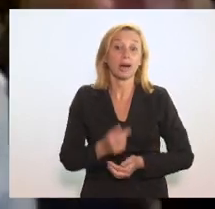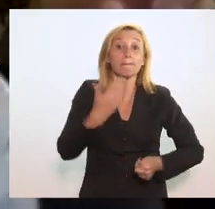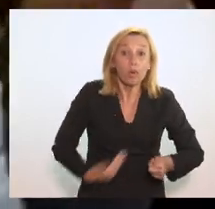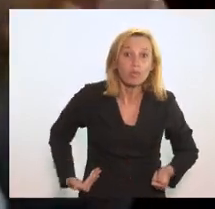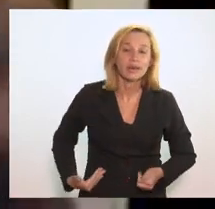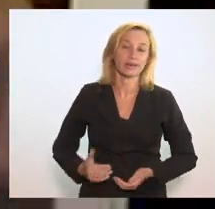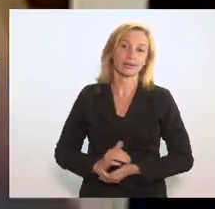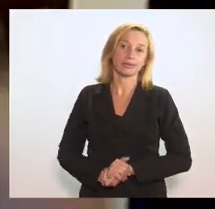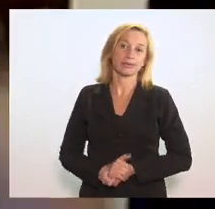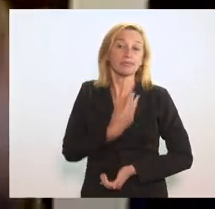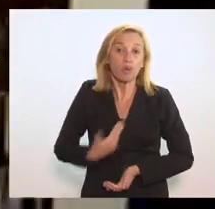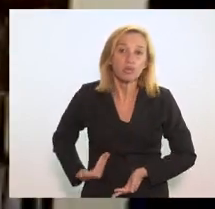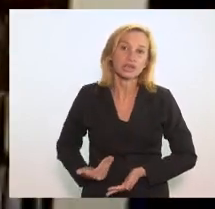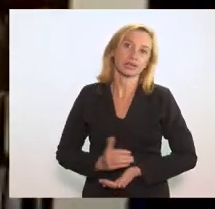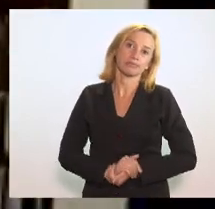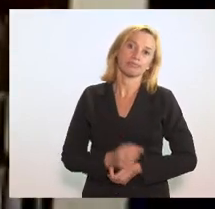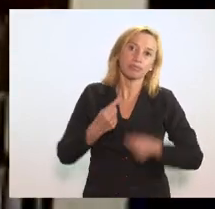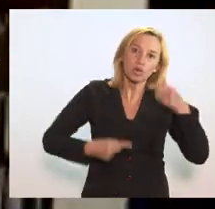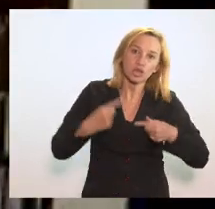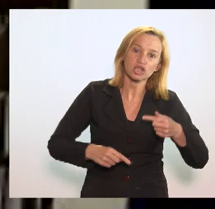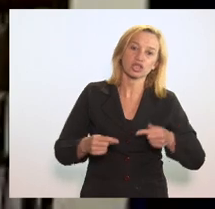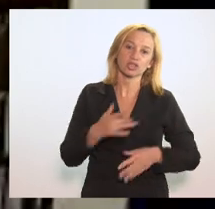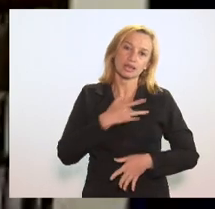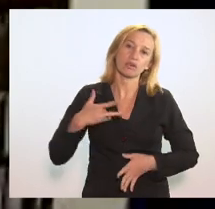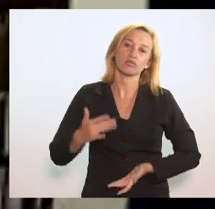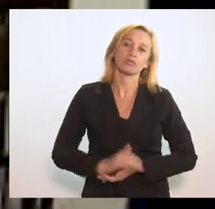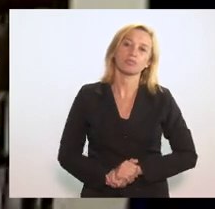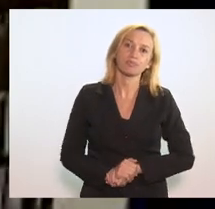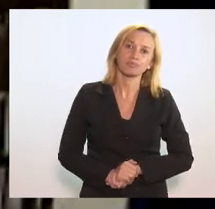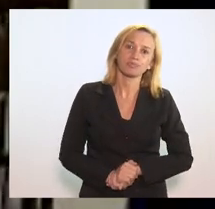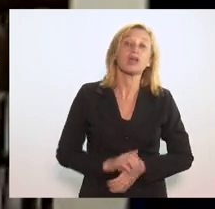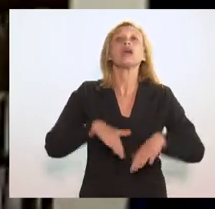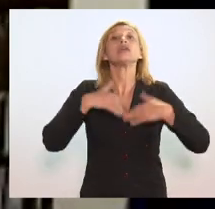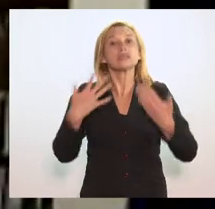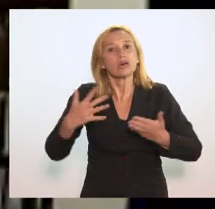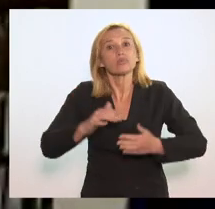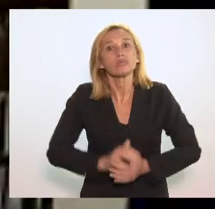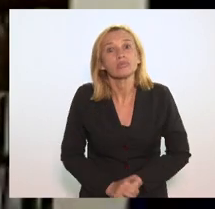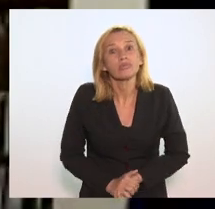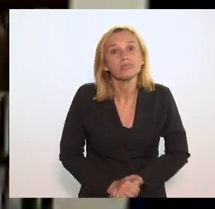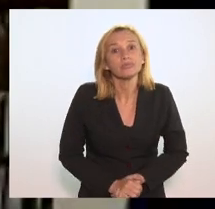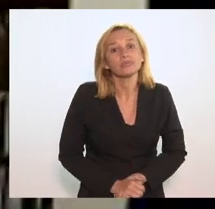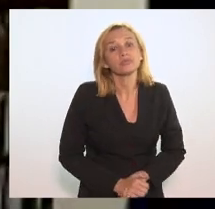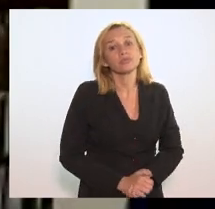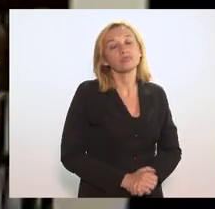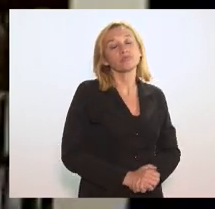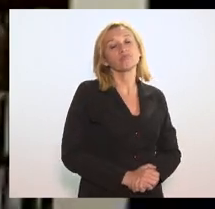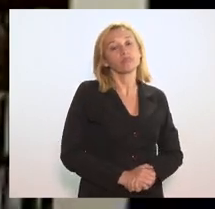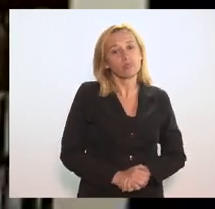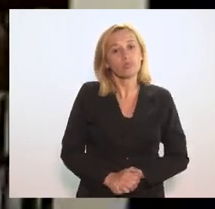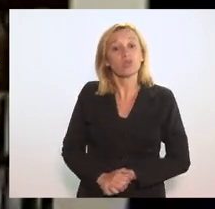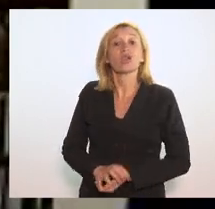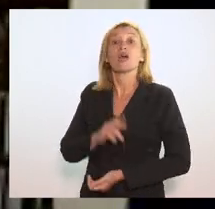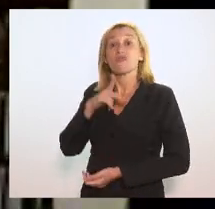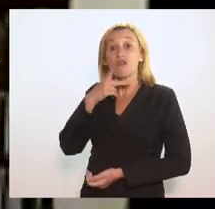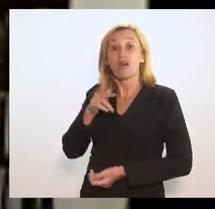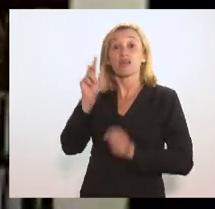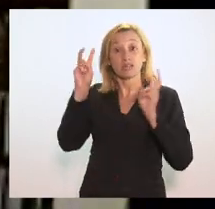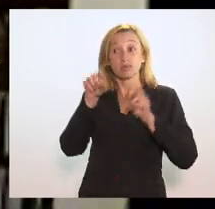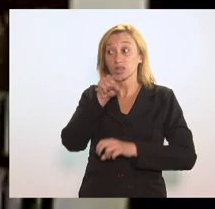pública. Política pública da saúde. Então, é bom a gente colocar isto